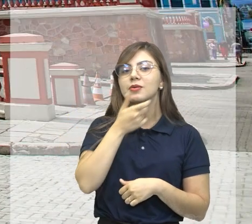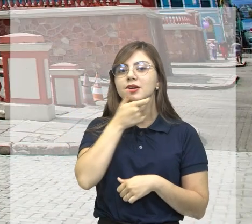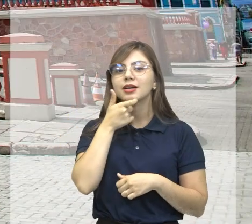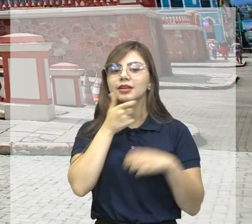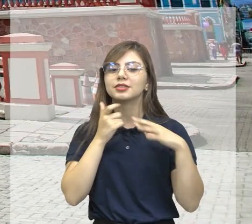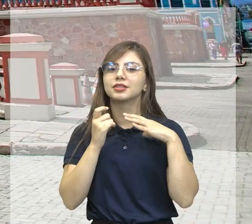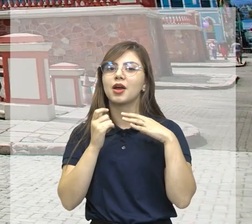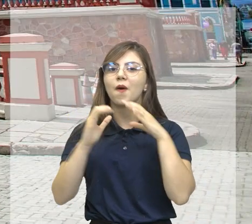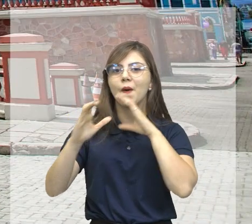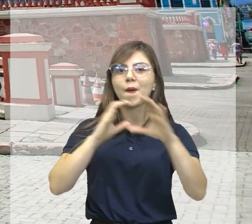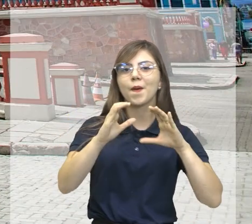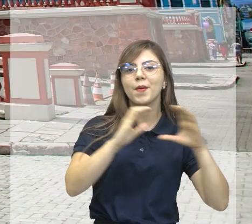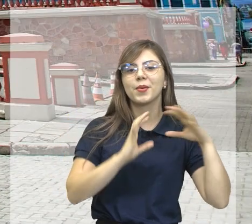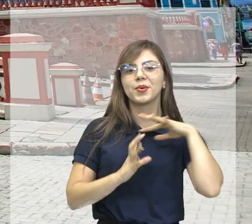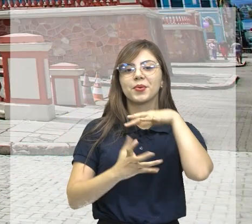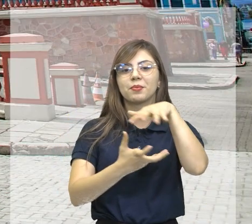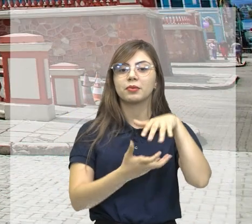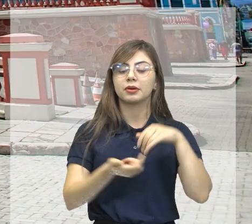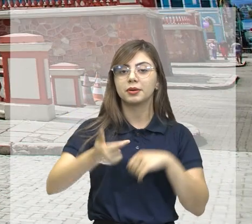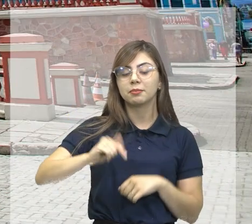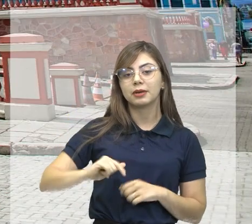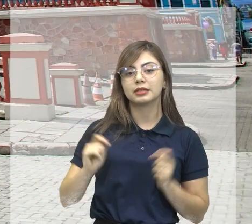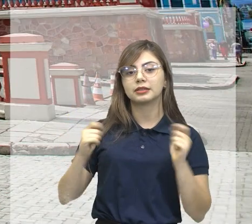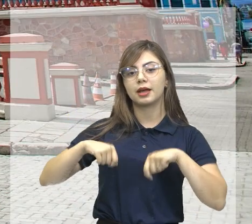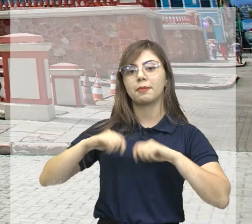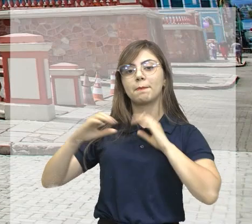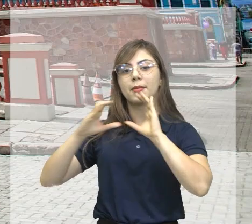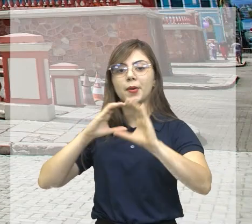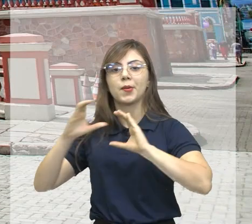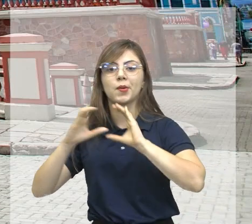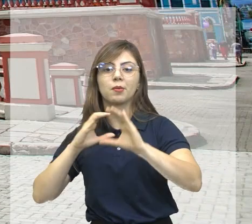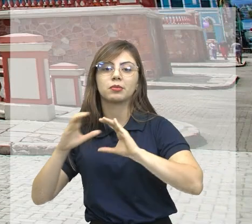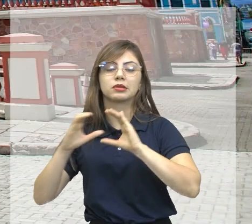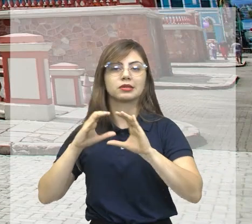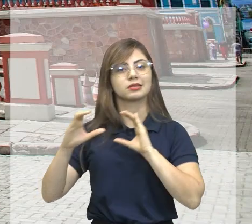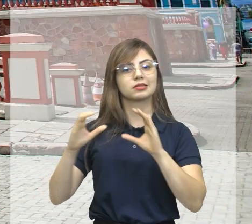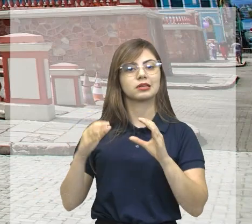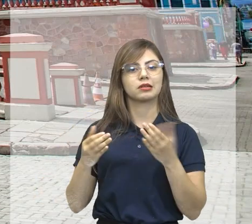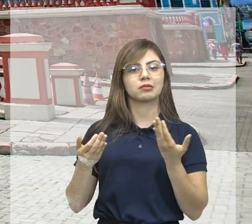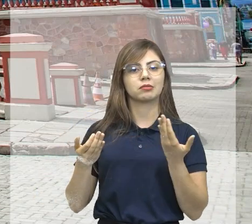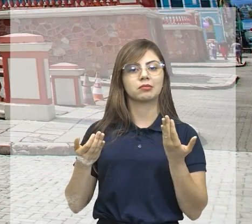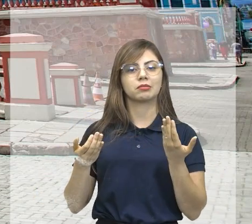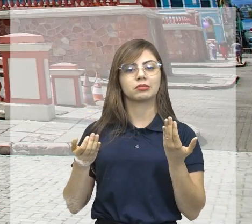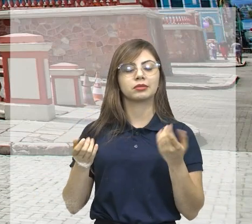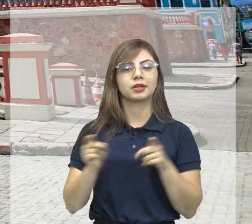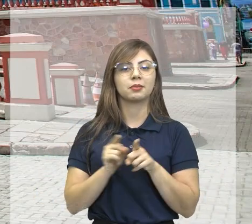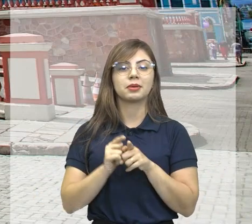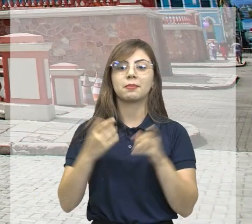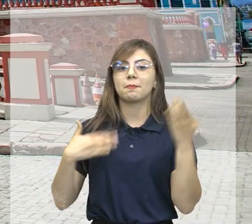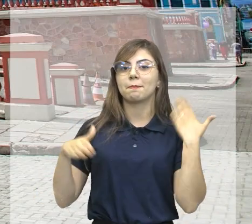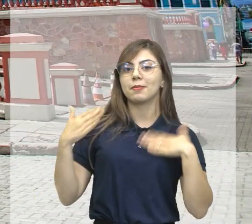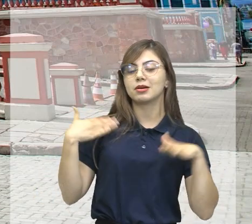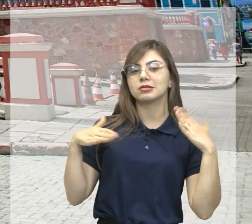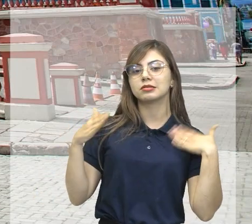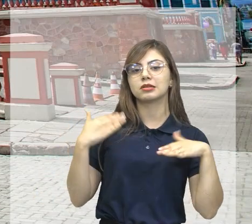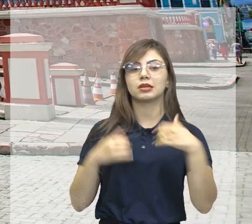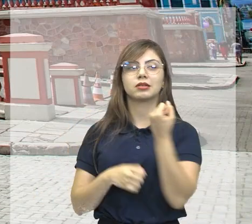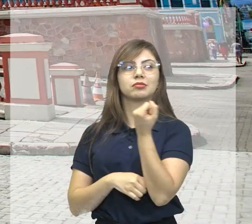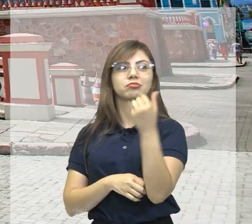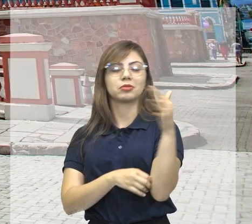a língua inglesa é utilizada para conversar com eles, para se comunicar. Passeios de selva para atender os